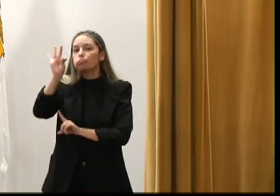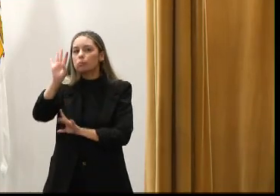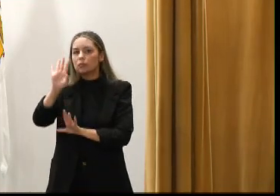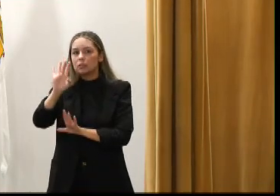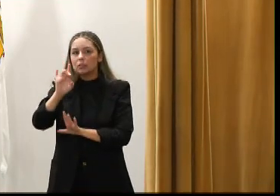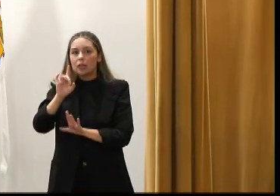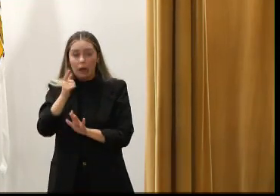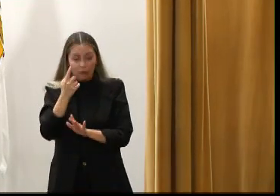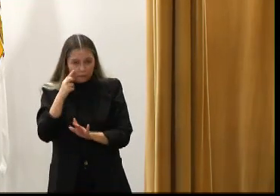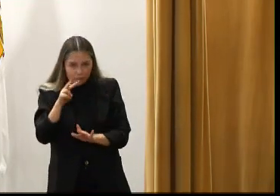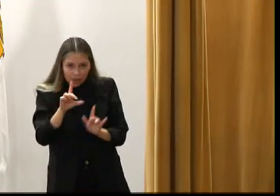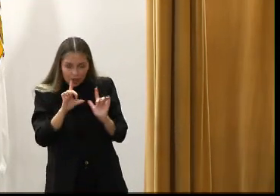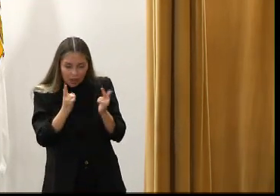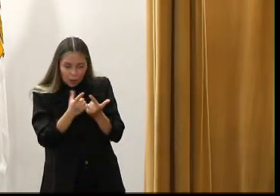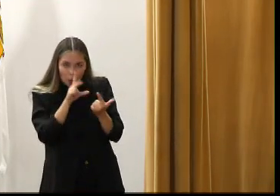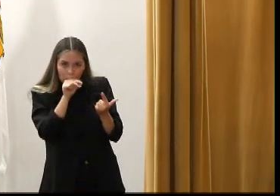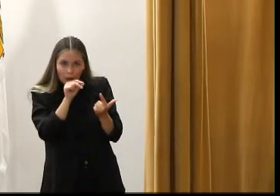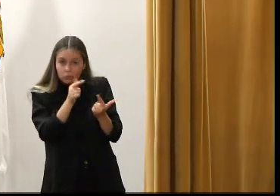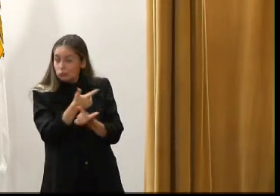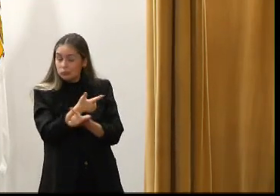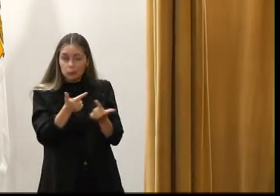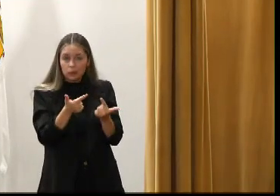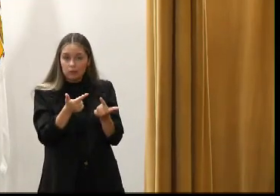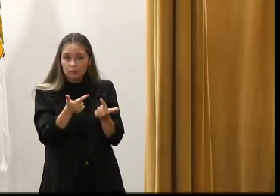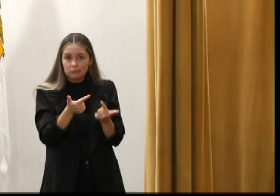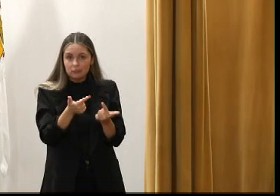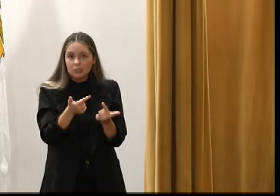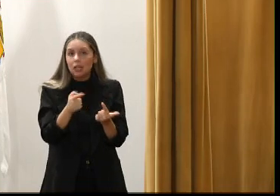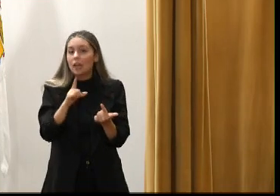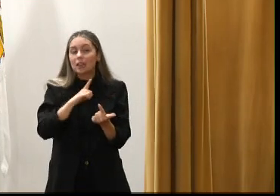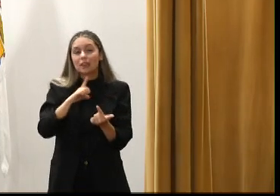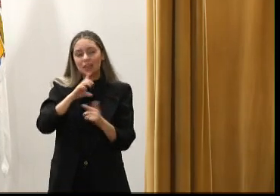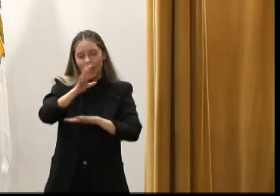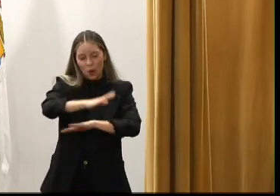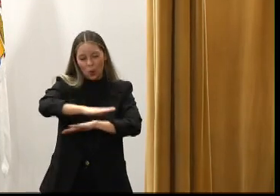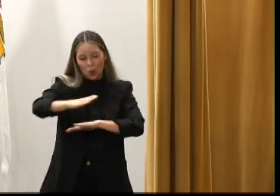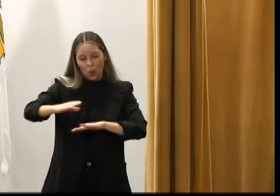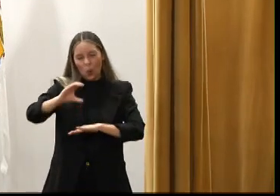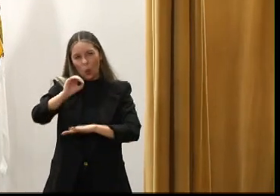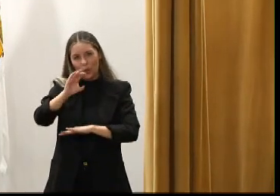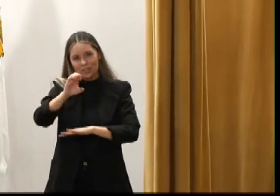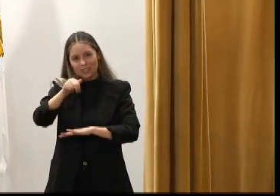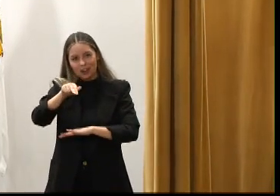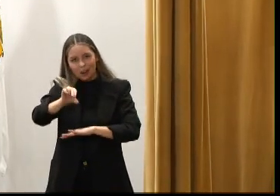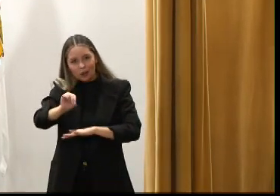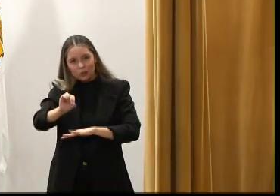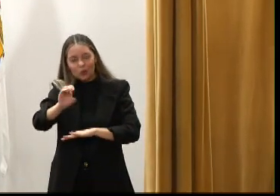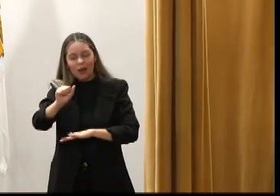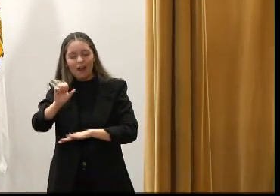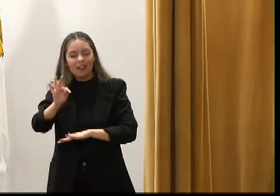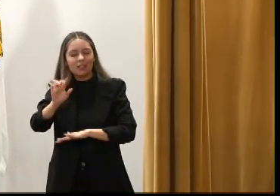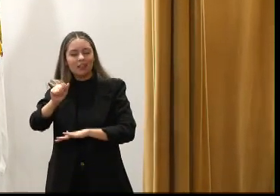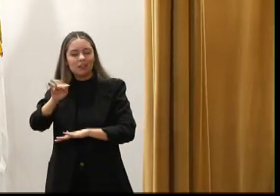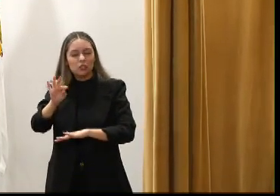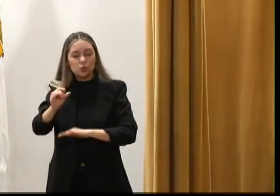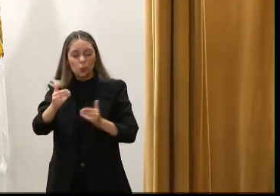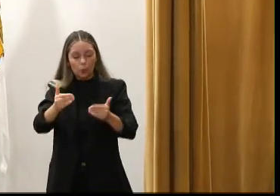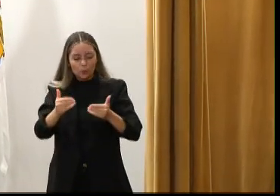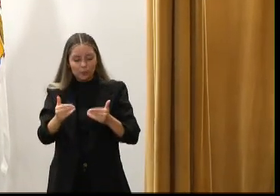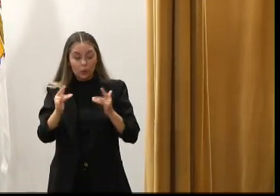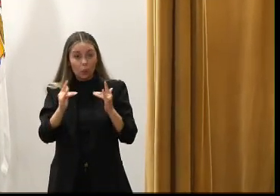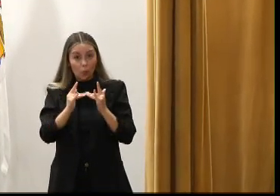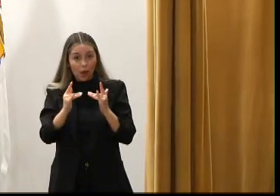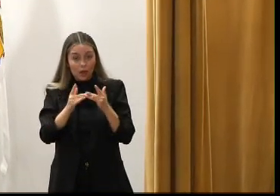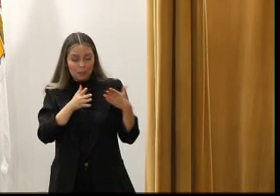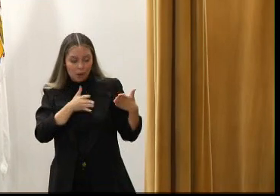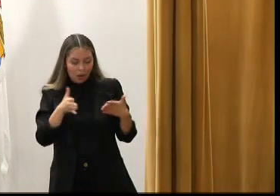dos Patos aí? Não tem. Ó, eu tenho o Oceano Atlântico, Guaíba. O Guaíba, nesse caso aqui, é como